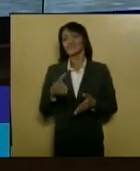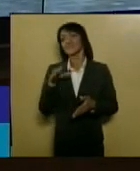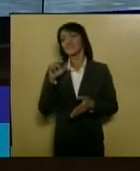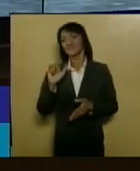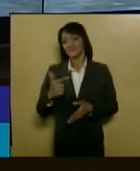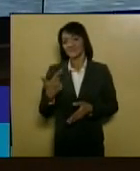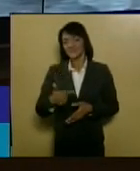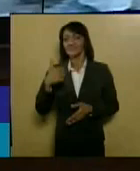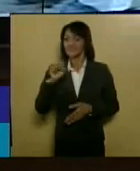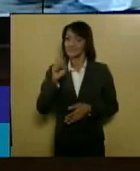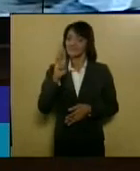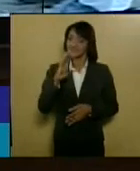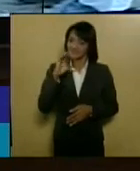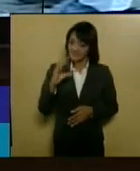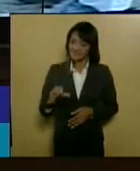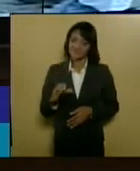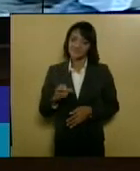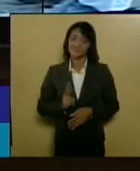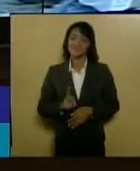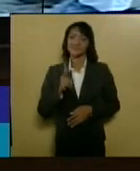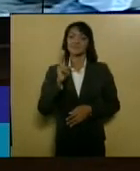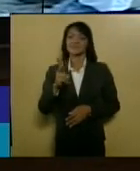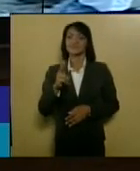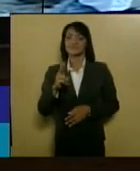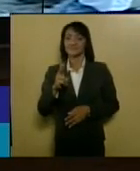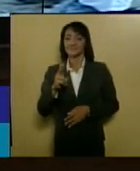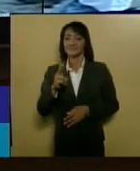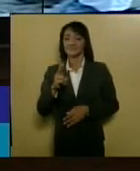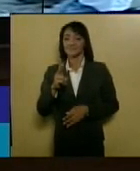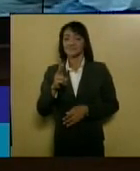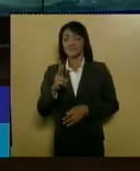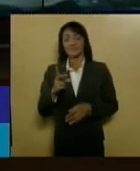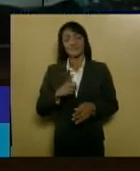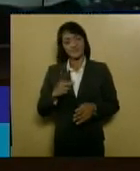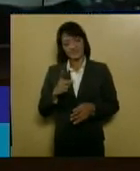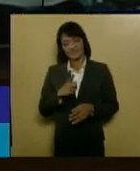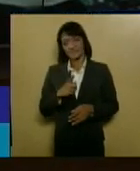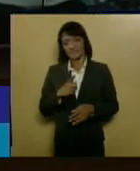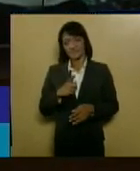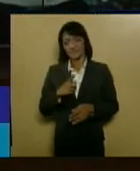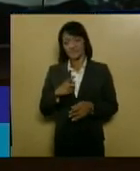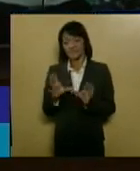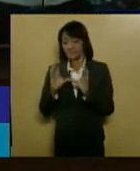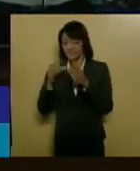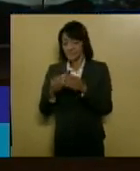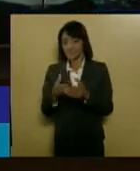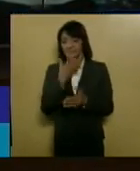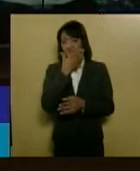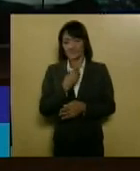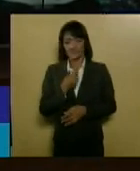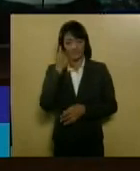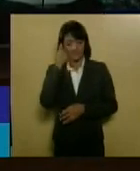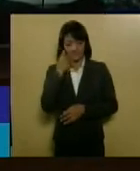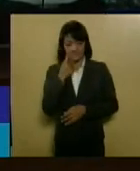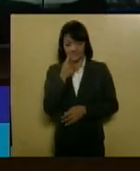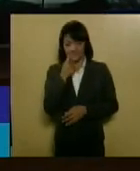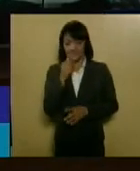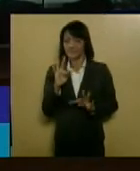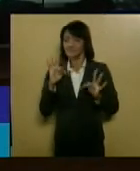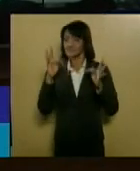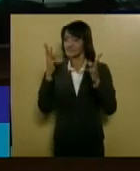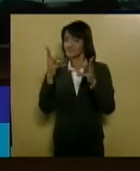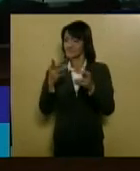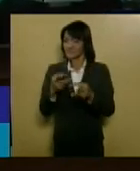instituição nacional e permanente. Nacional, ao possuir entre os seus integrantes homens e mulheres de todos